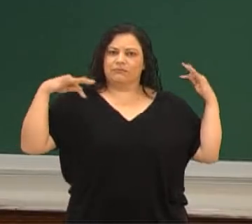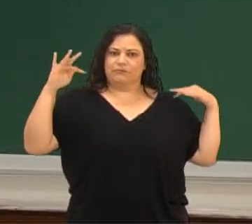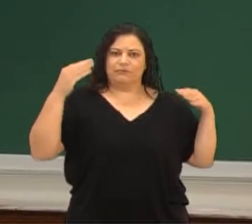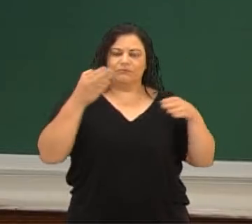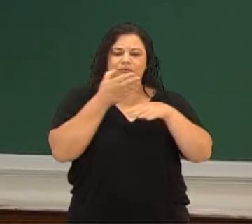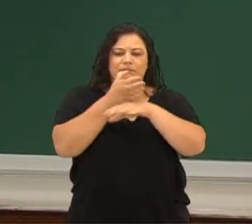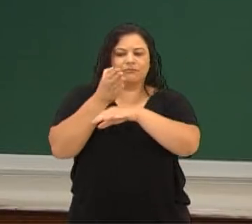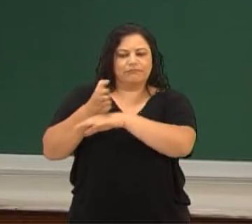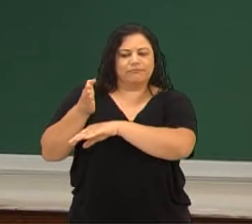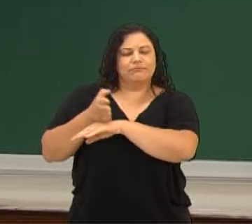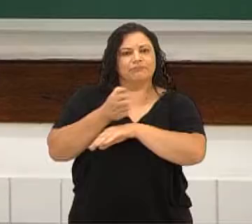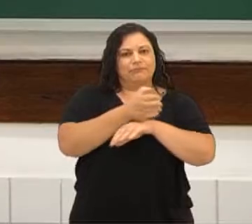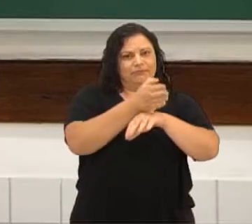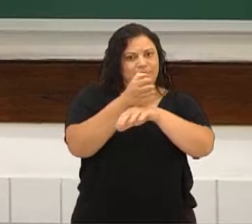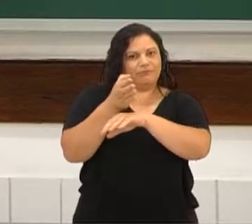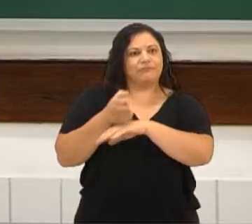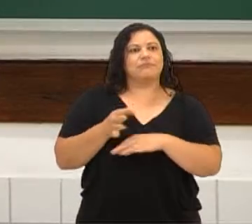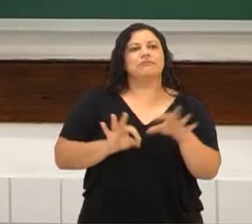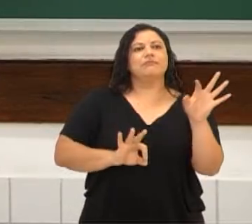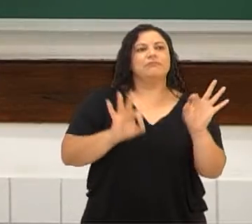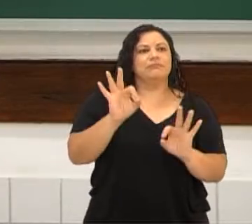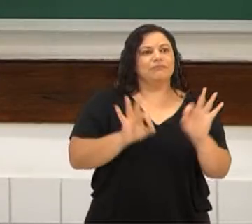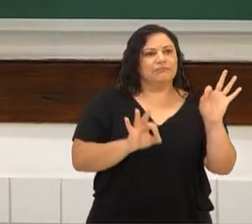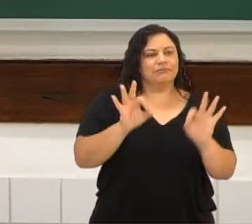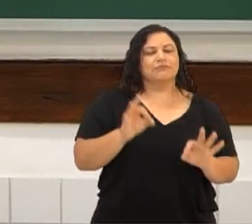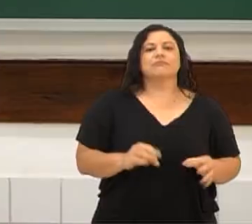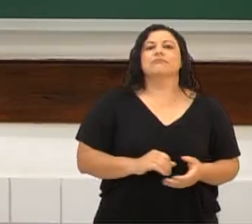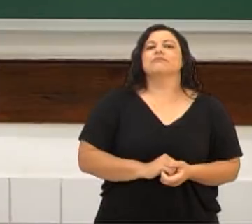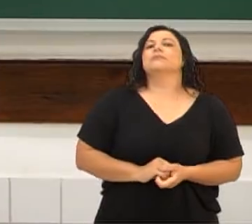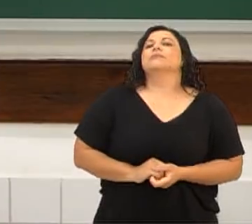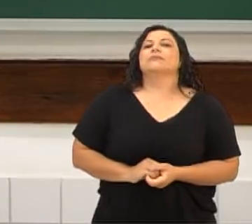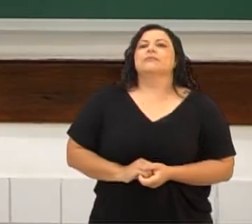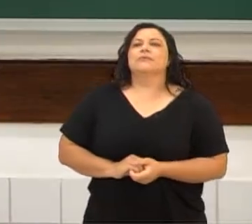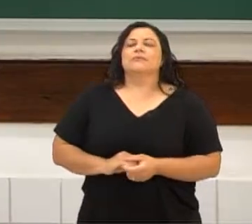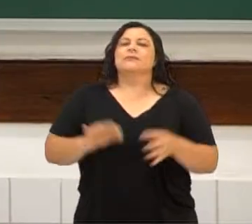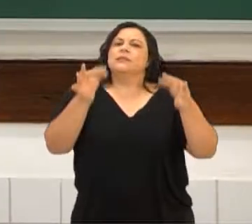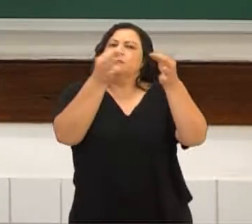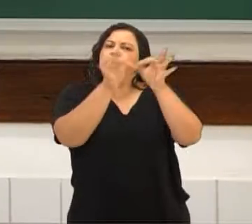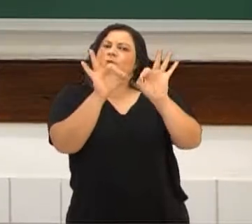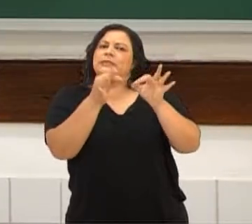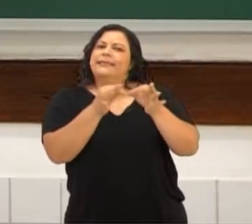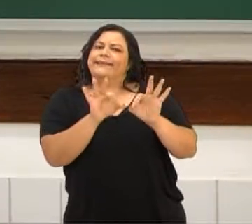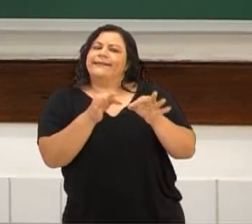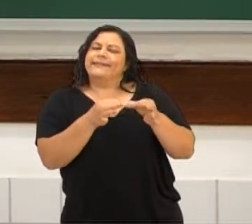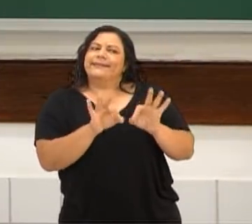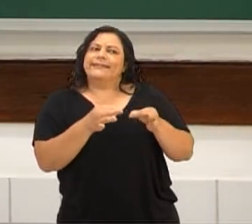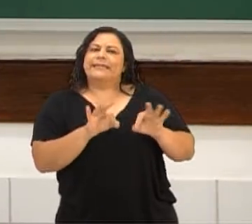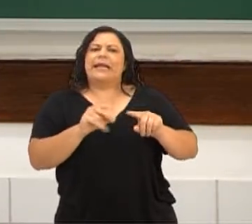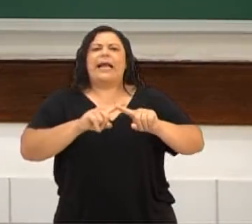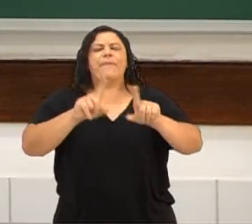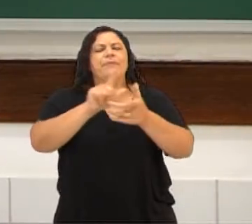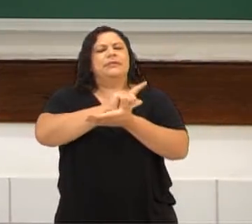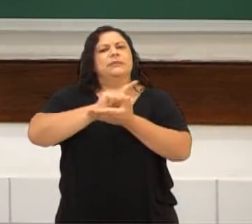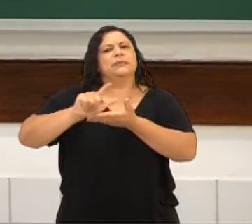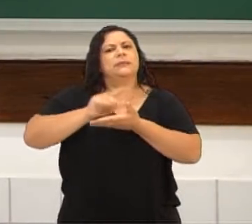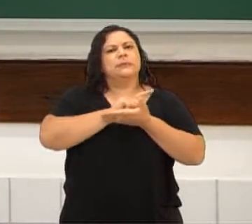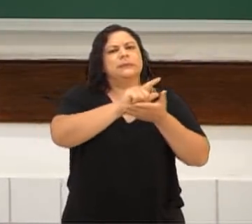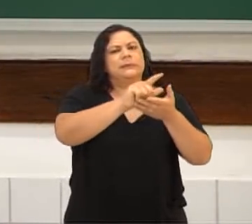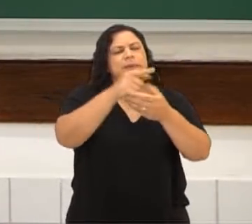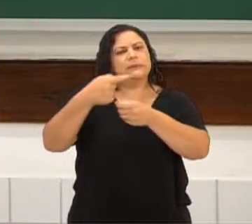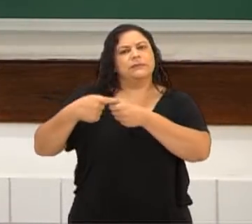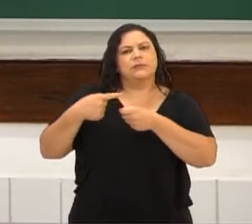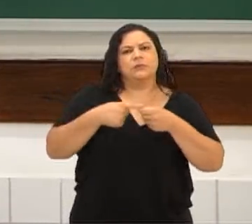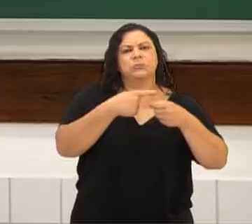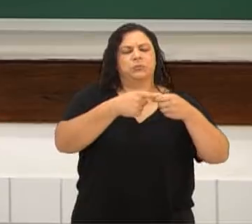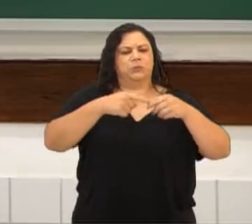pela organização. Essa organização pode parecer que são detalhes, mas é a condição de limpeza urbana, funcionamento